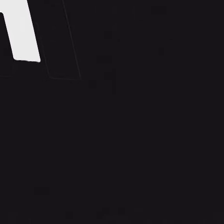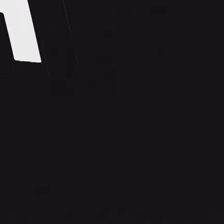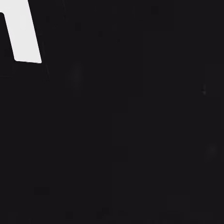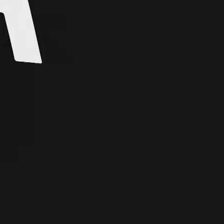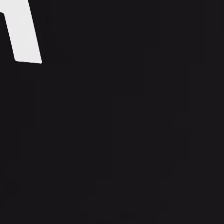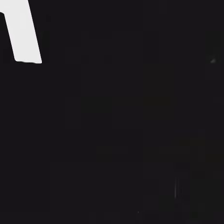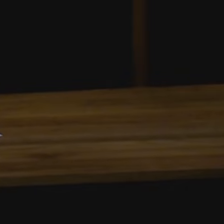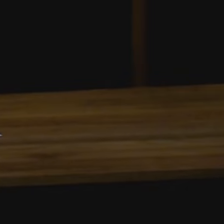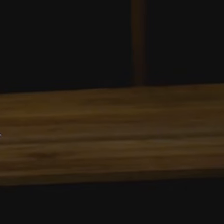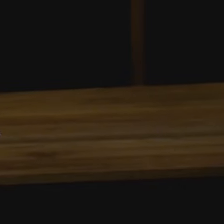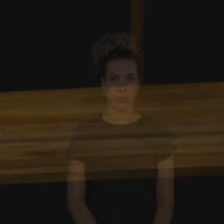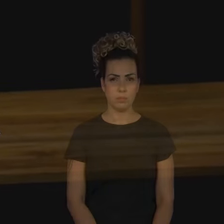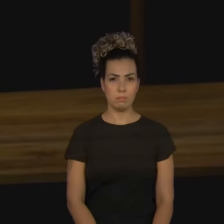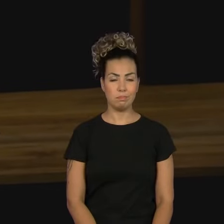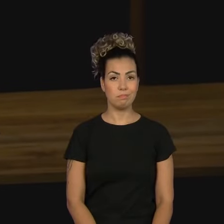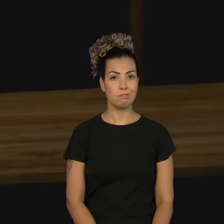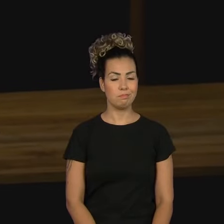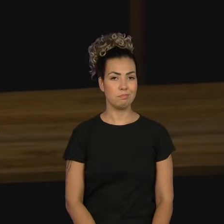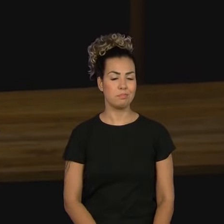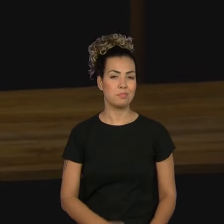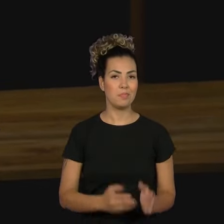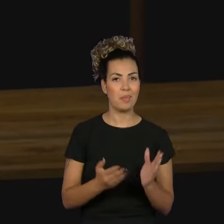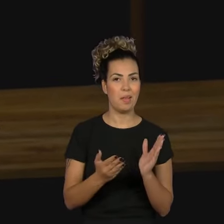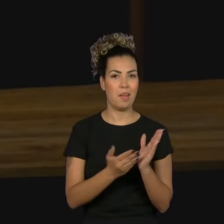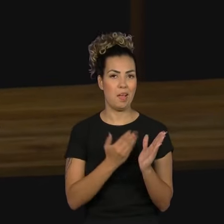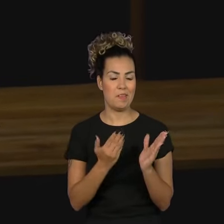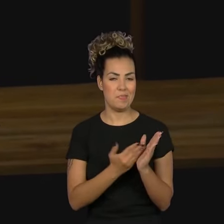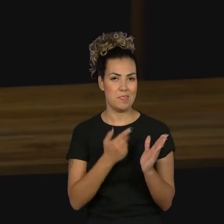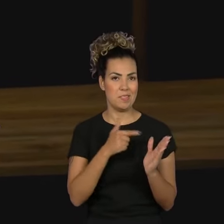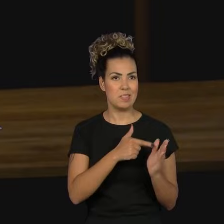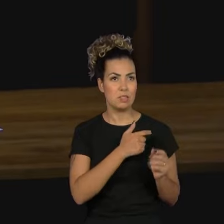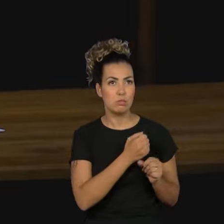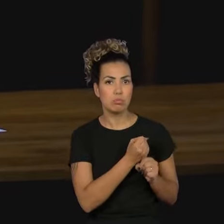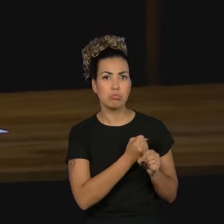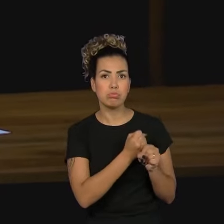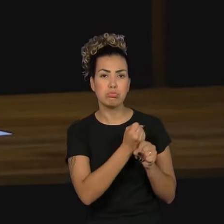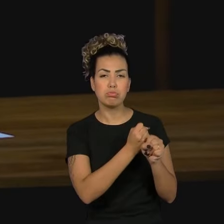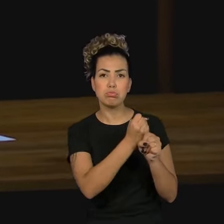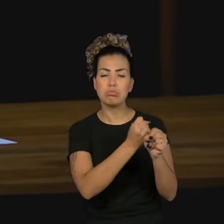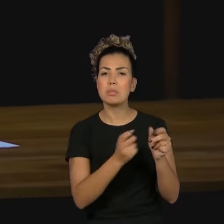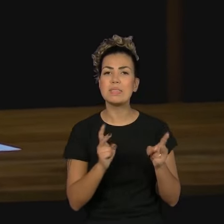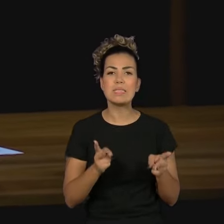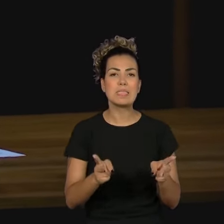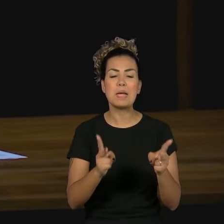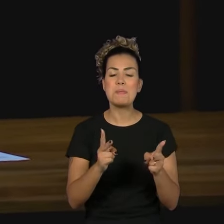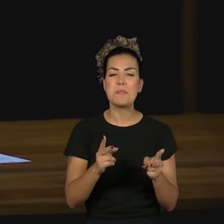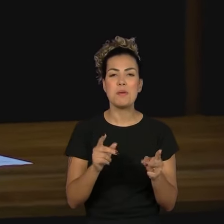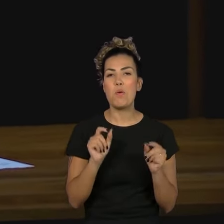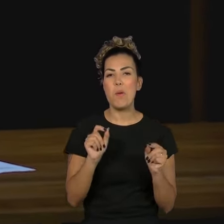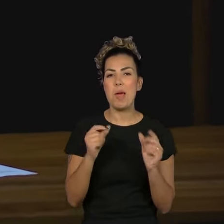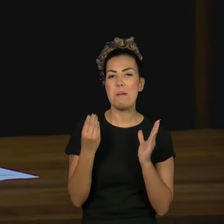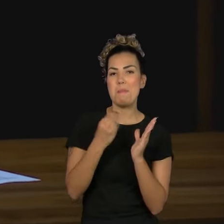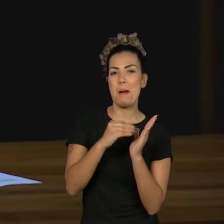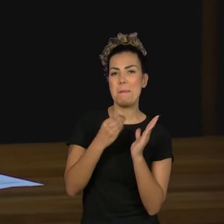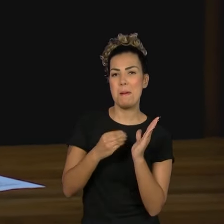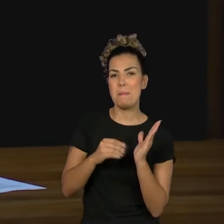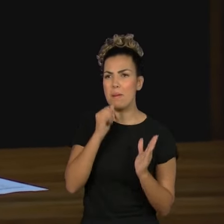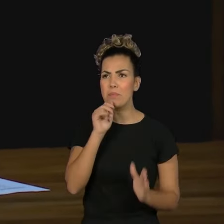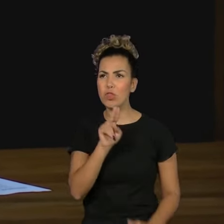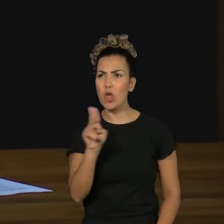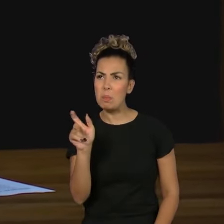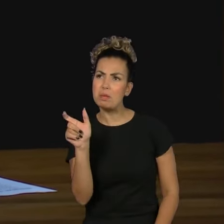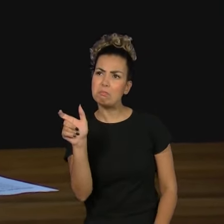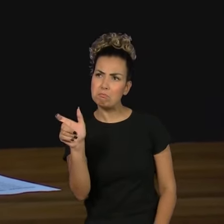lá a revista Trip Manteve por muitos anos uma coluna chamada nomes adequados e inadequados